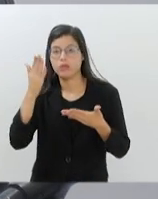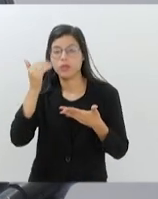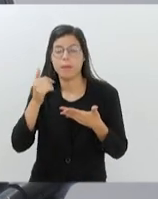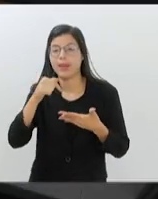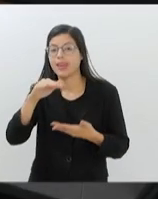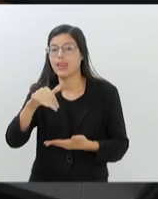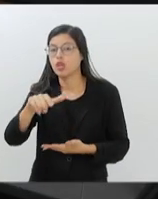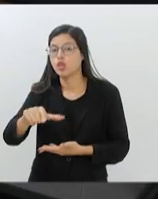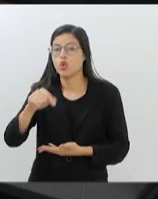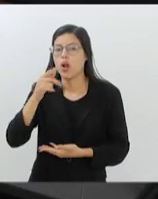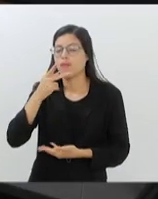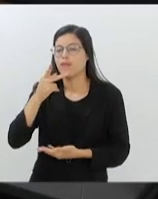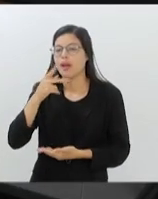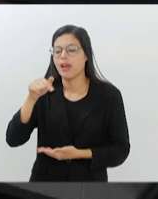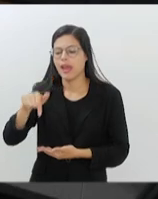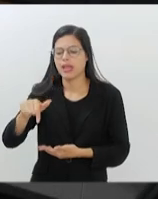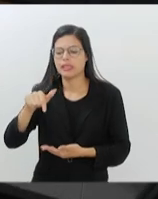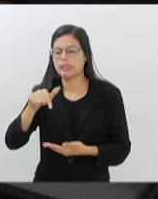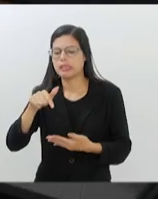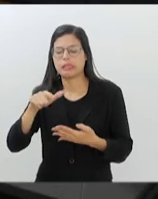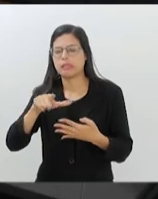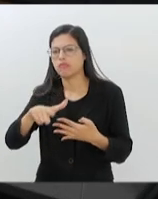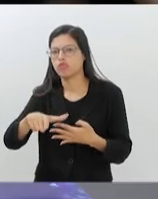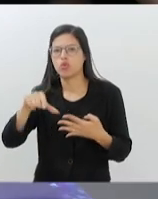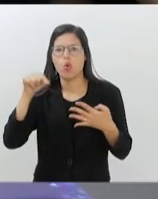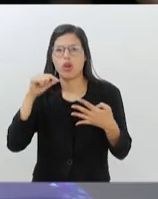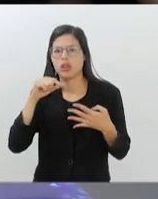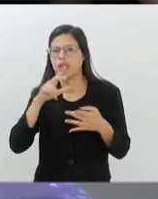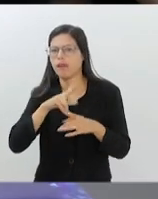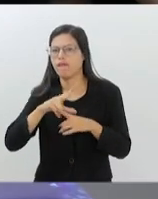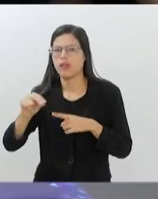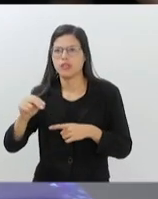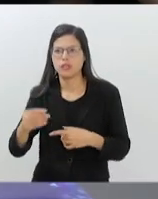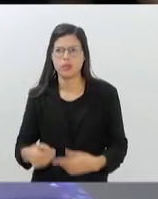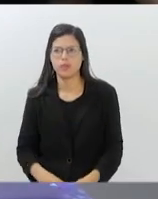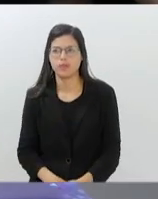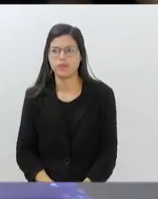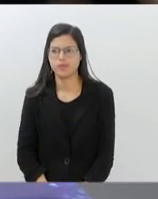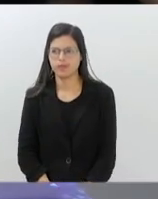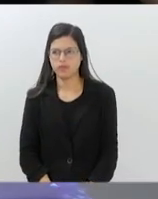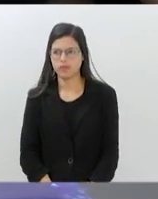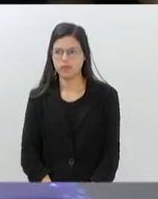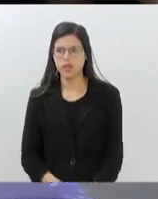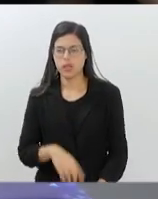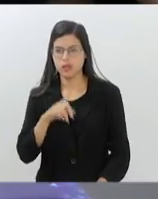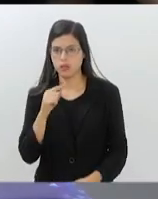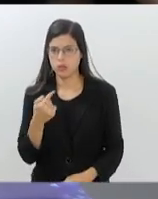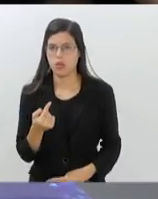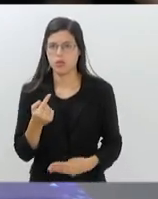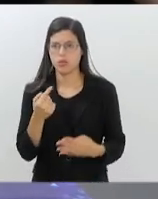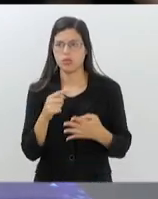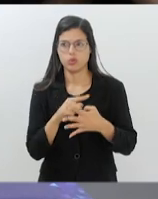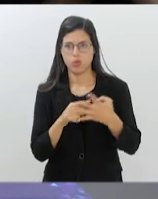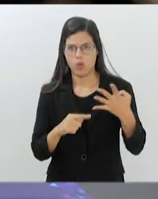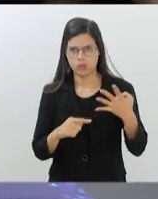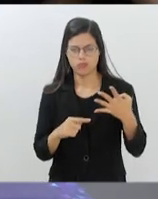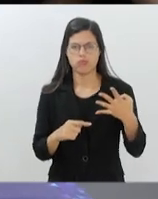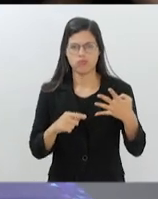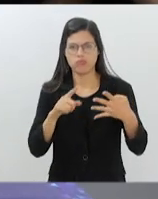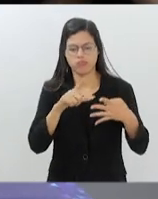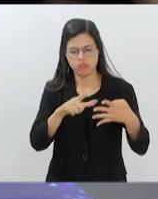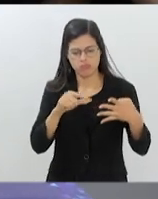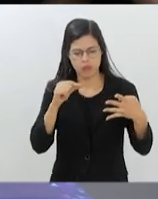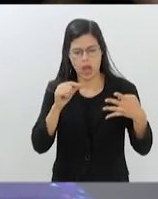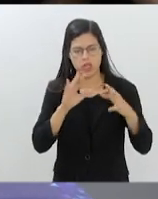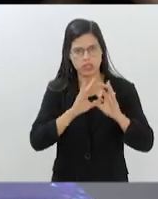venceu nós gostamos mais dessa nós pegamos as quatro D ISS as quatro campanhas nós da comunicação assistimos entendemos essa